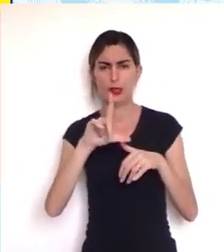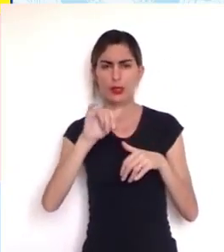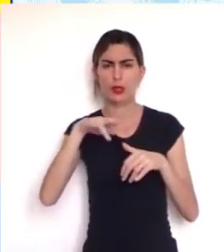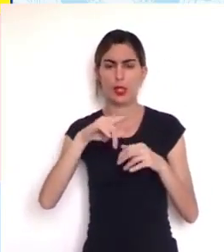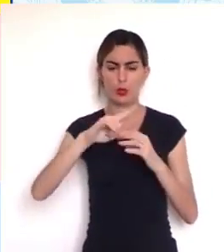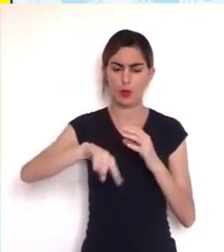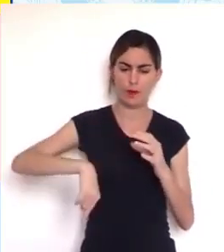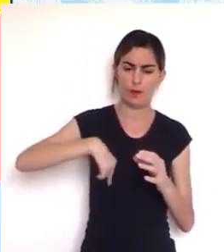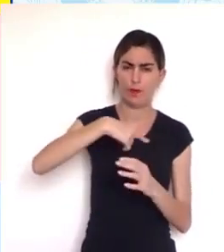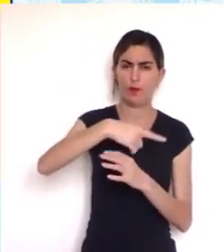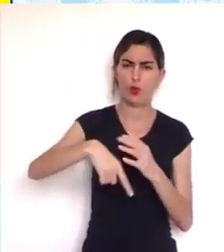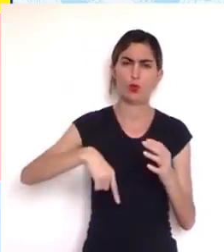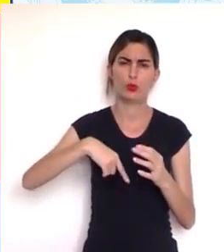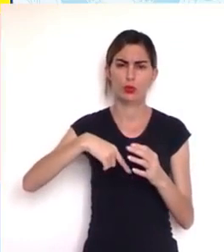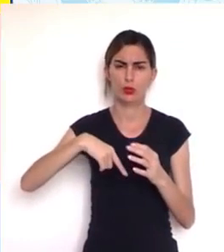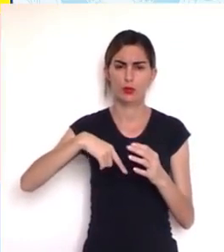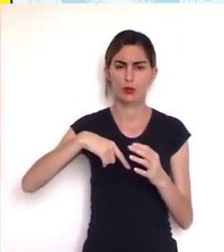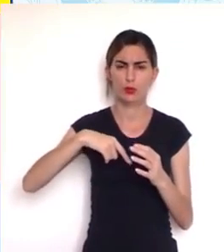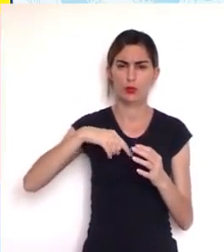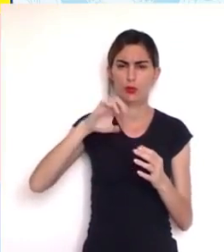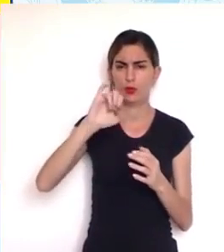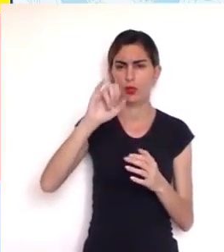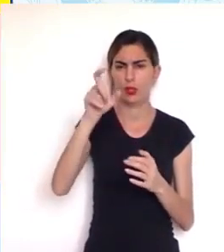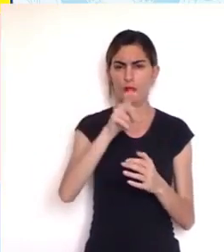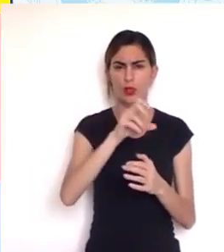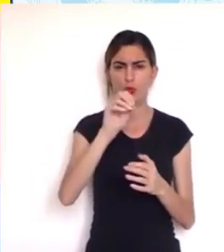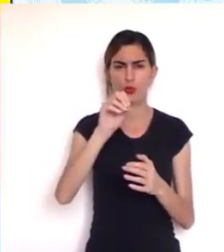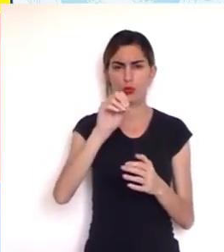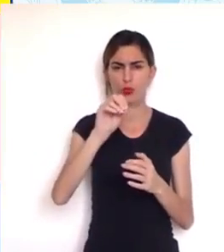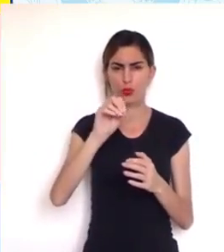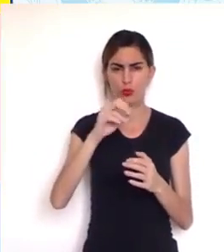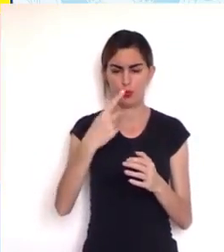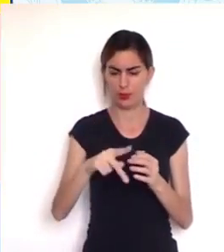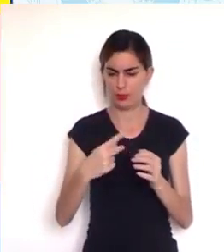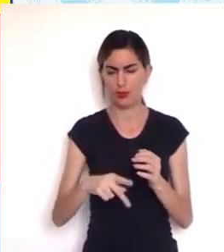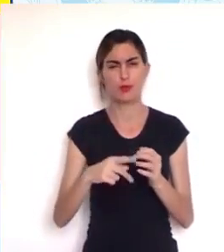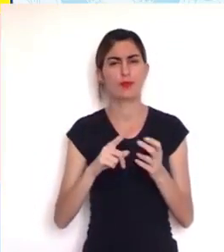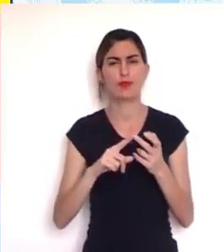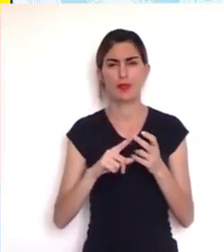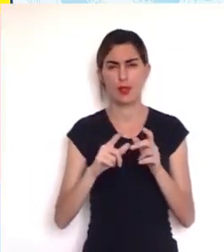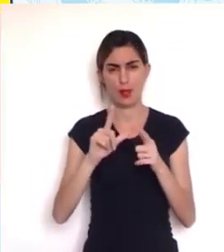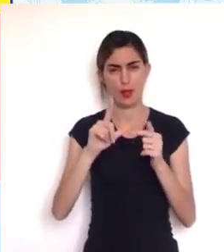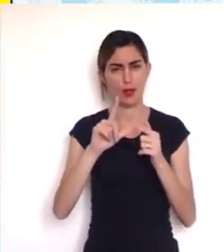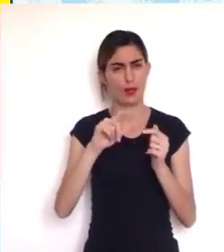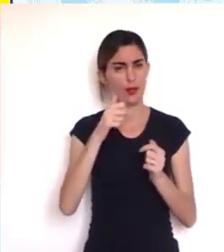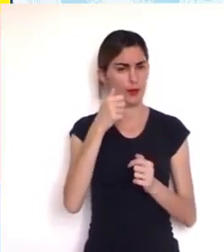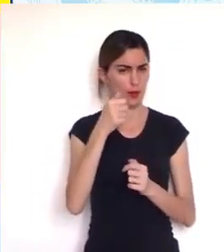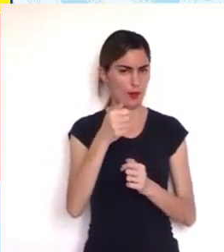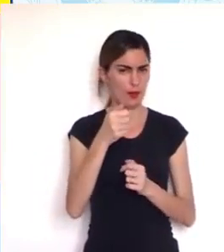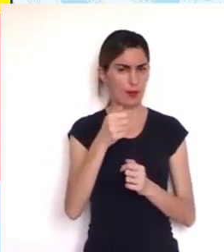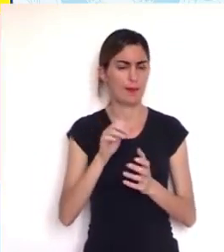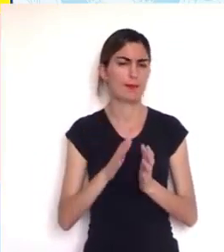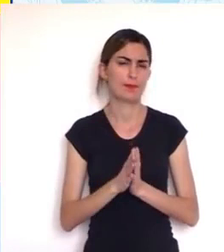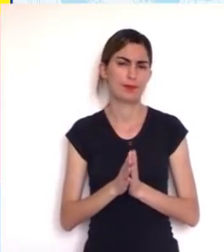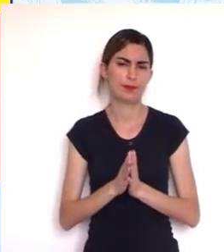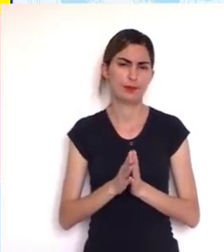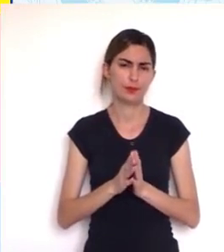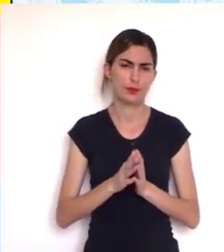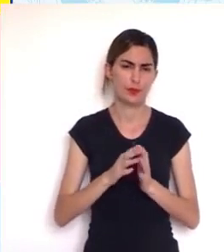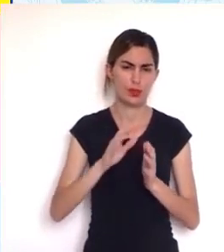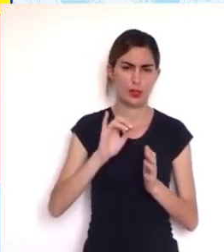completa uma volta ao redor do eixo da sua elíptica. Na letra A é